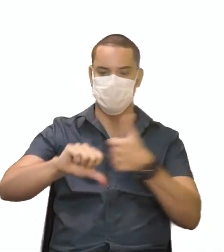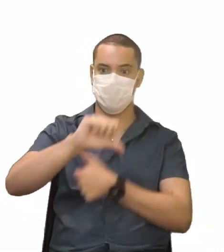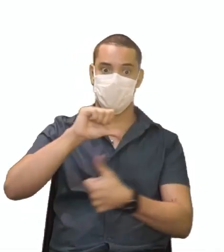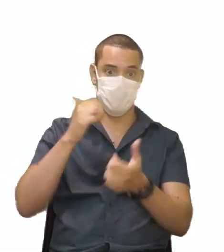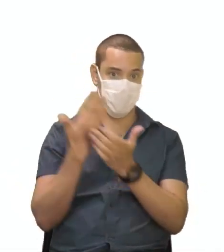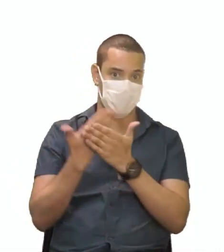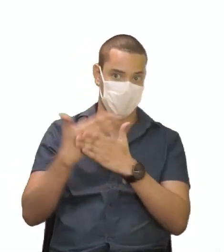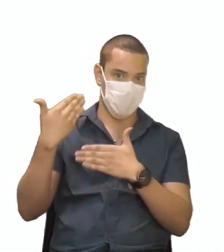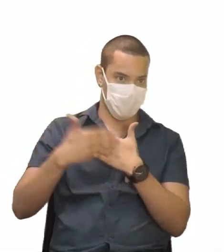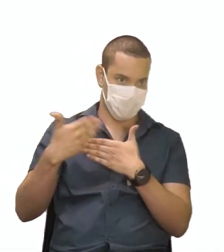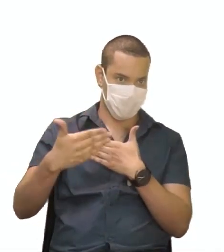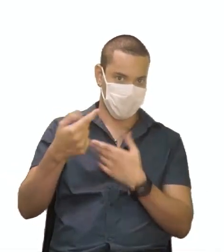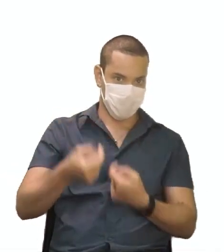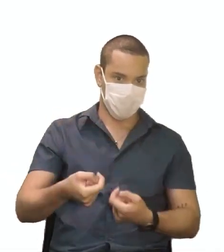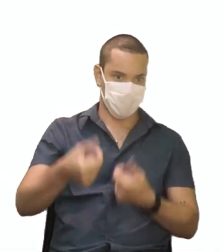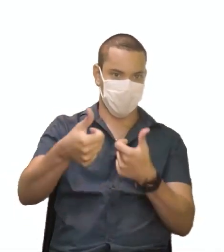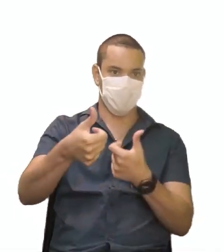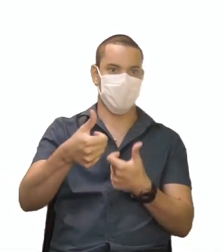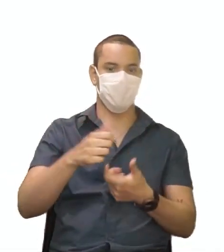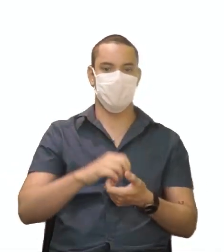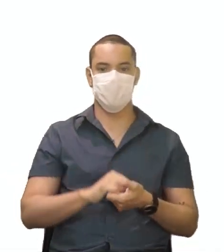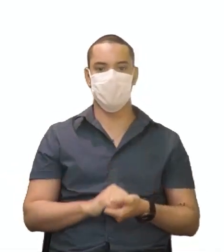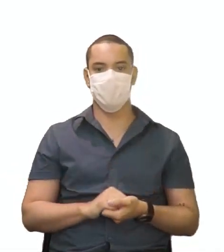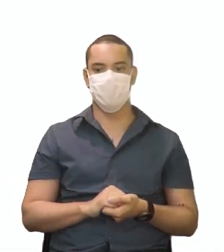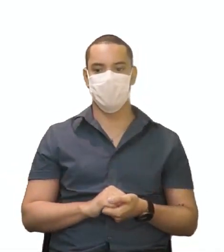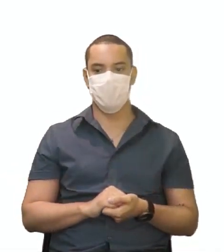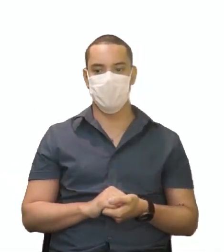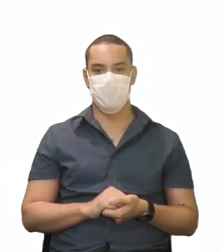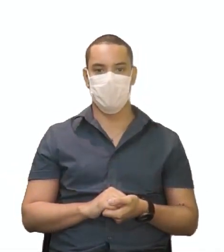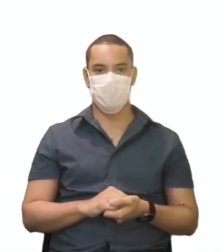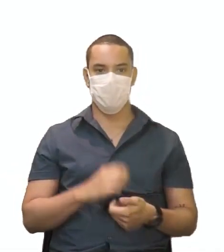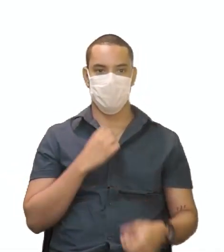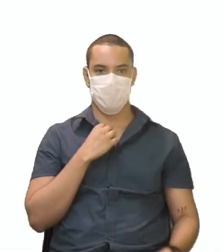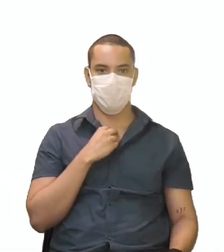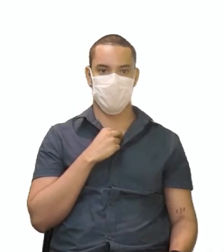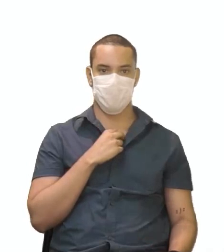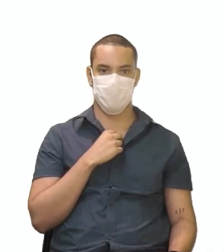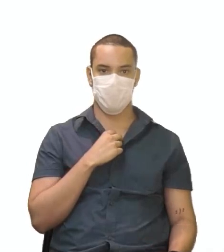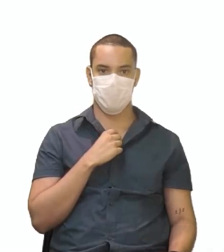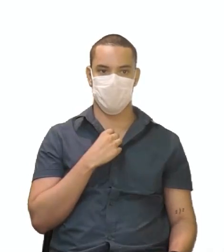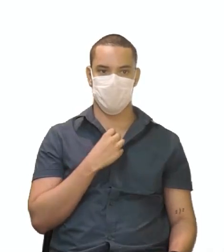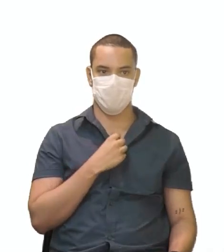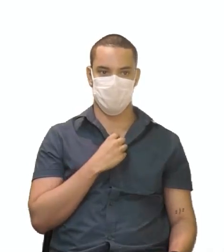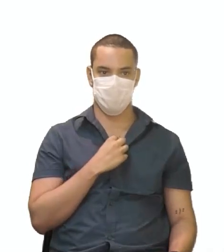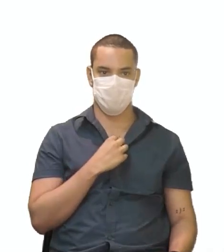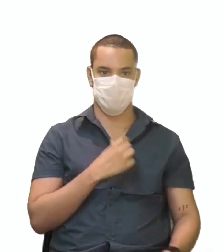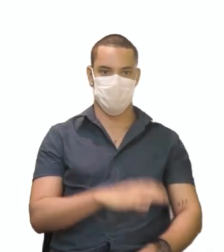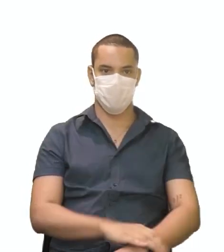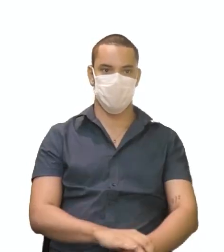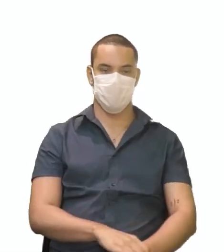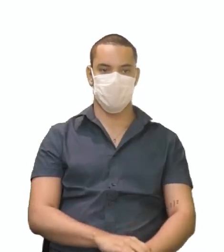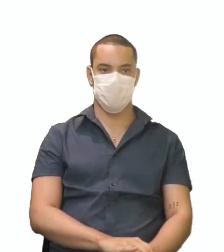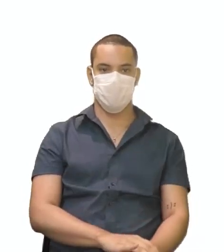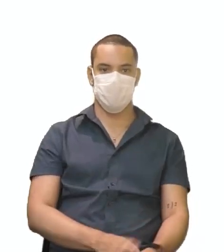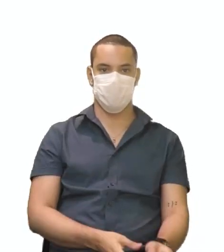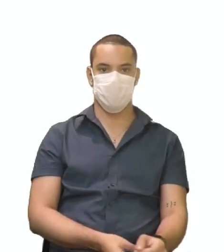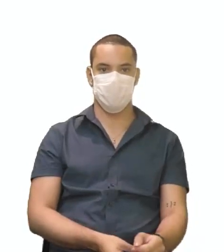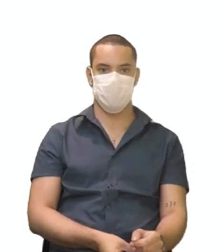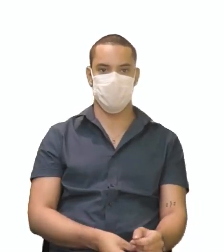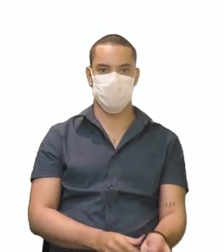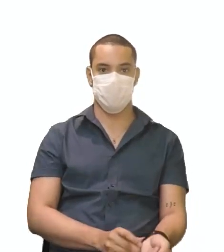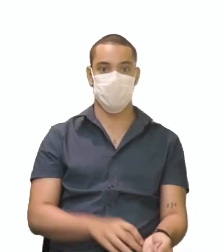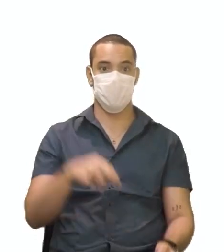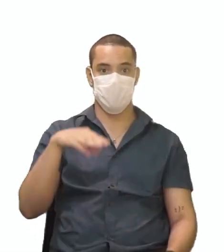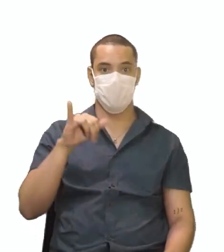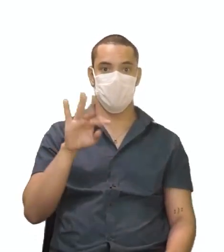nossa próxima aula. Olha o spoiler aí da próxima aula. Vamos lá? Questão de número 4. A